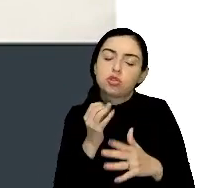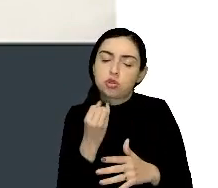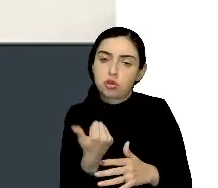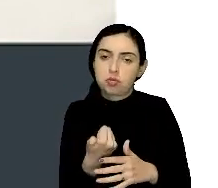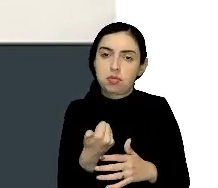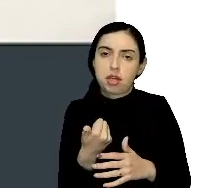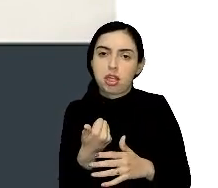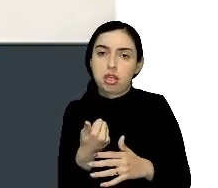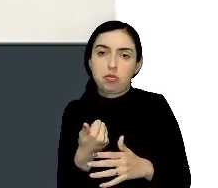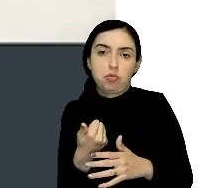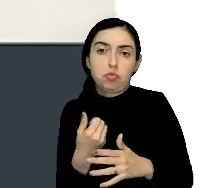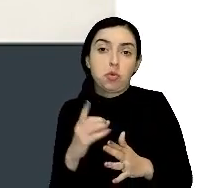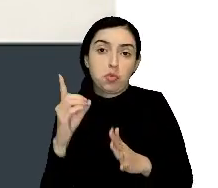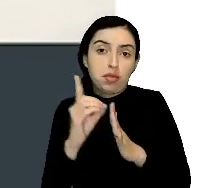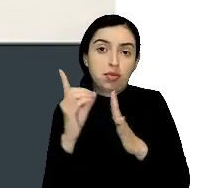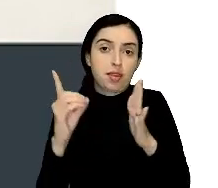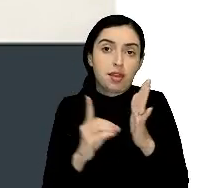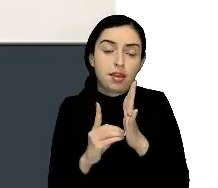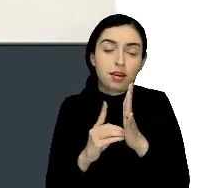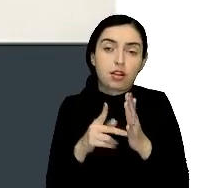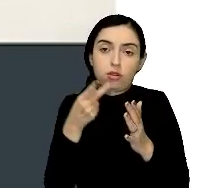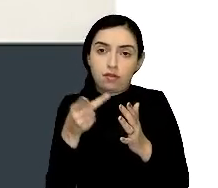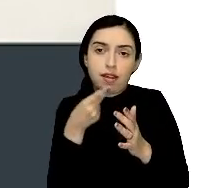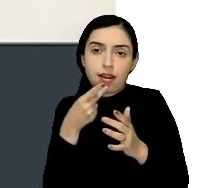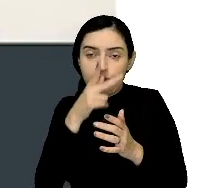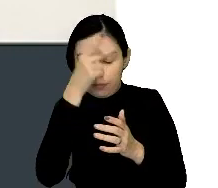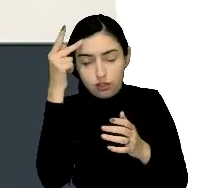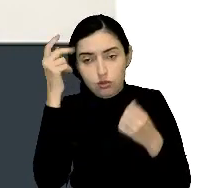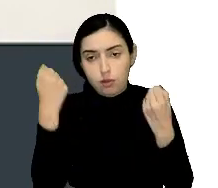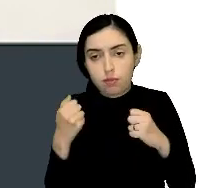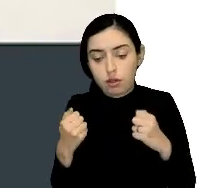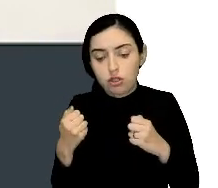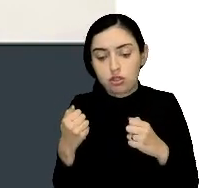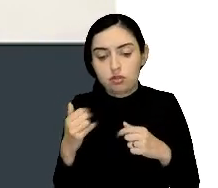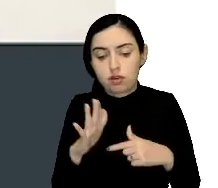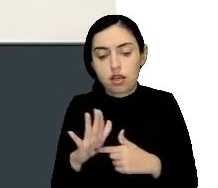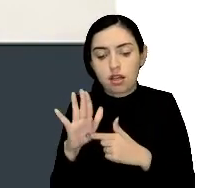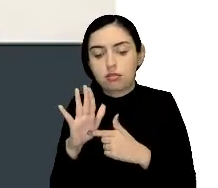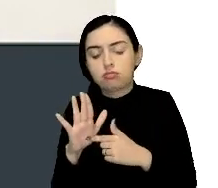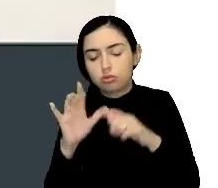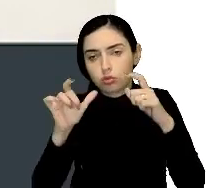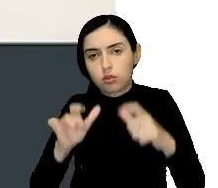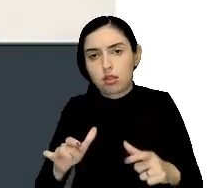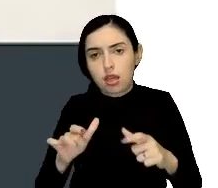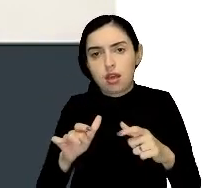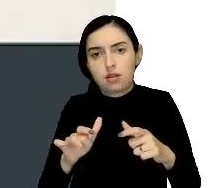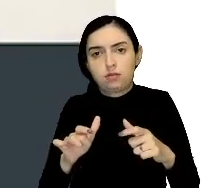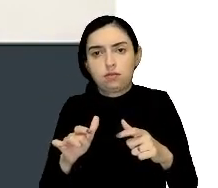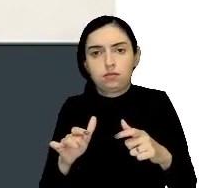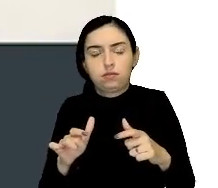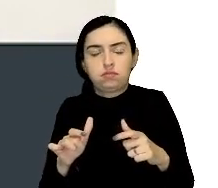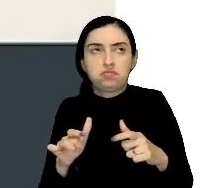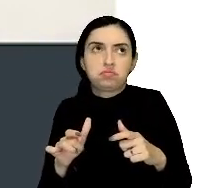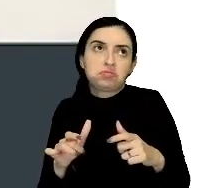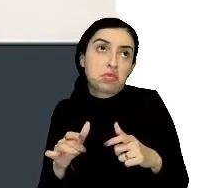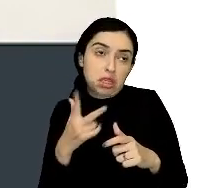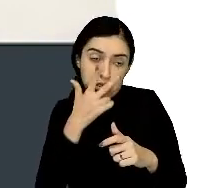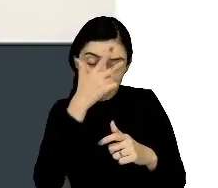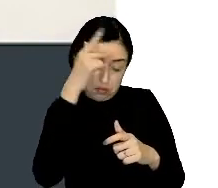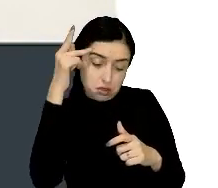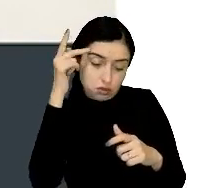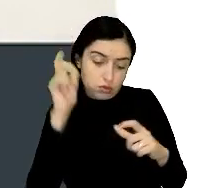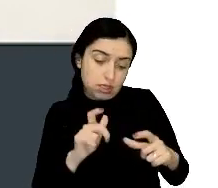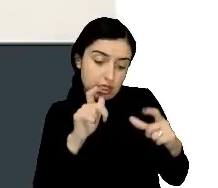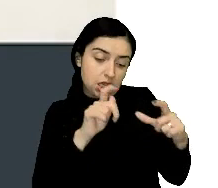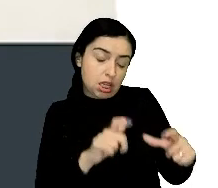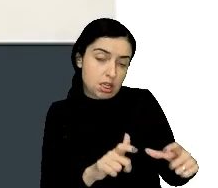decreto fala que a pessoa vai poder ficar colocada num lugar. Então é assim, você coloca essa pessoa nessa